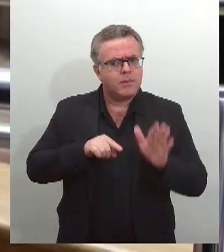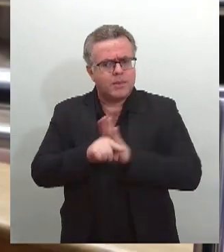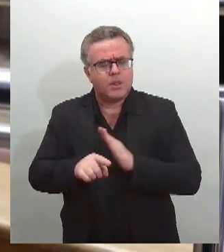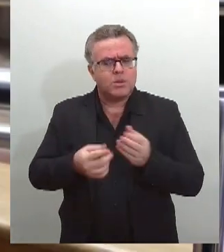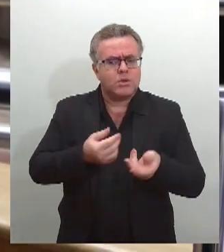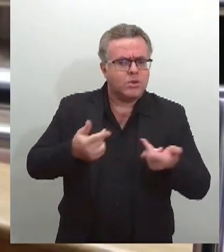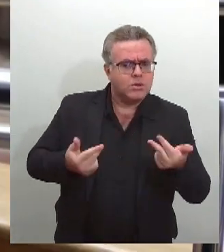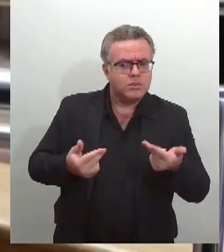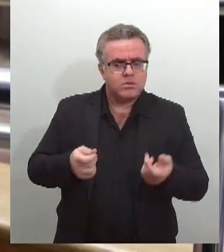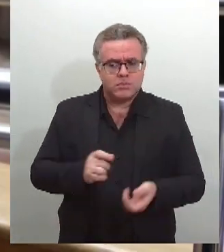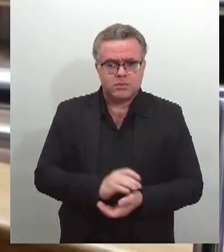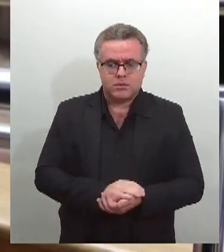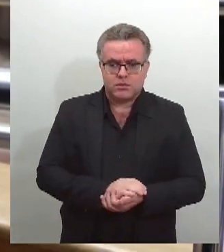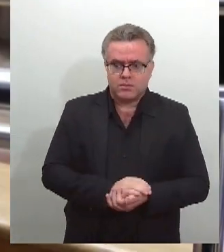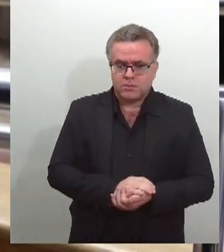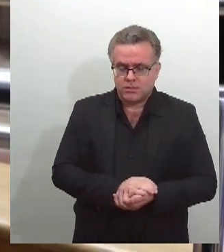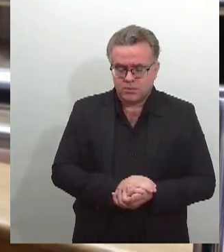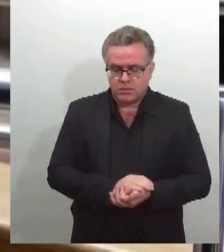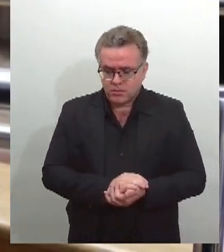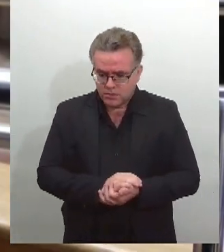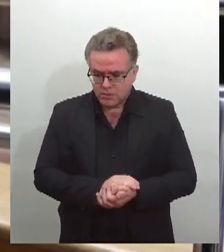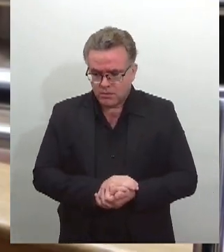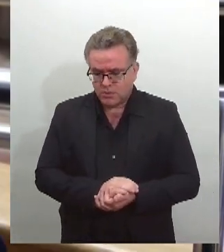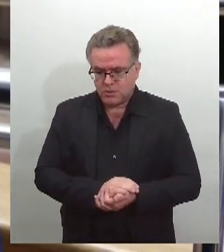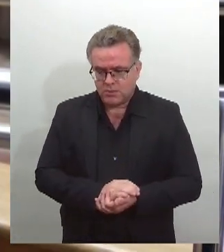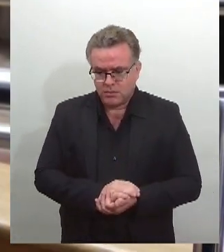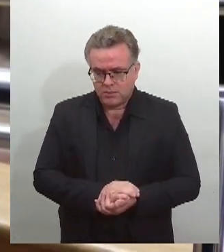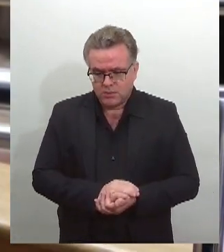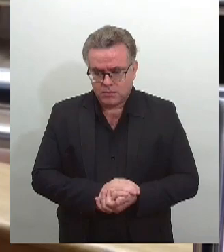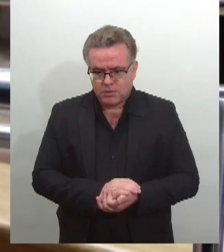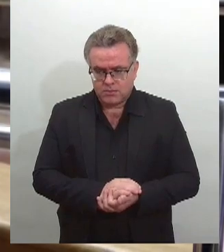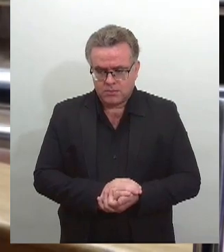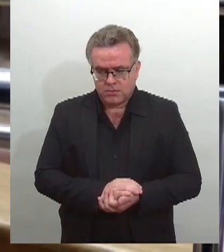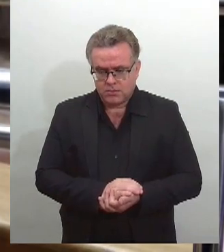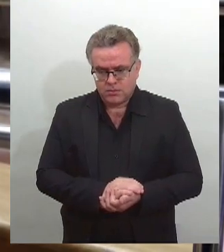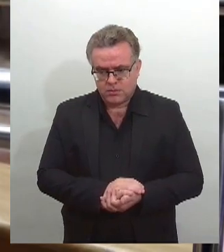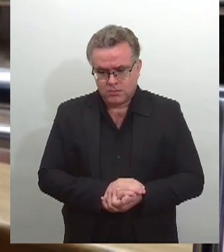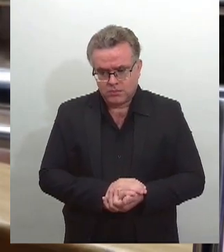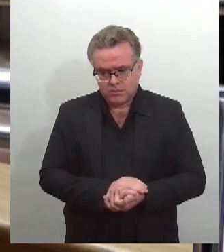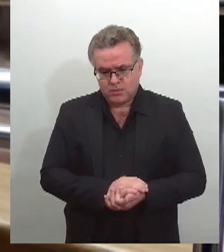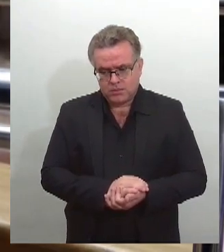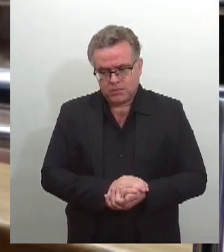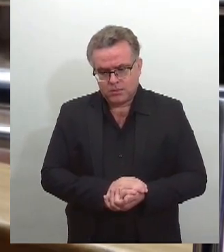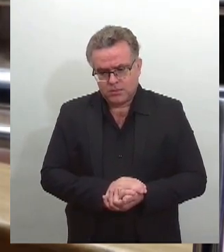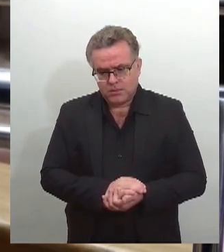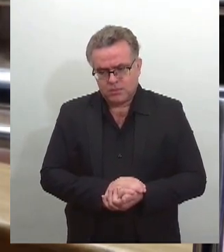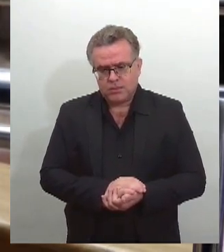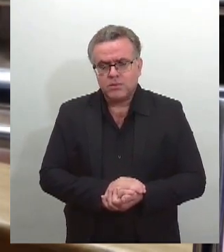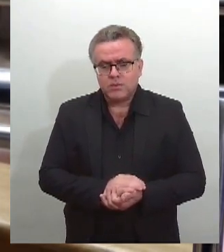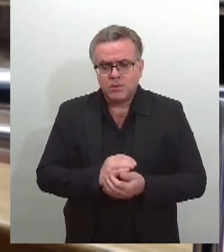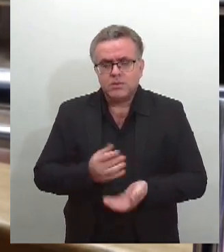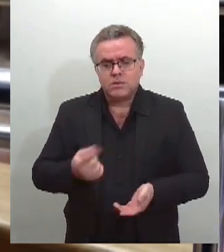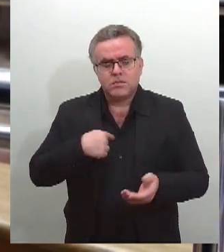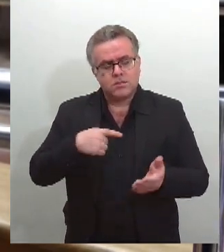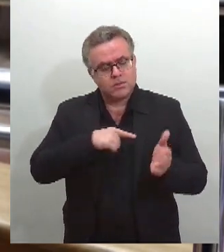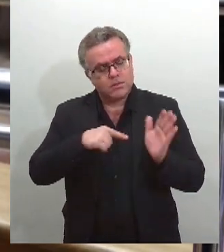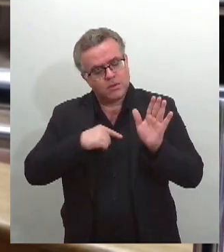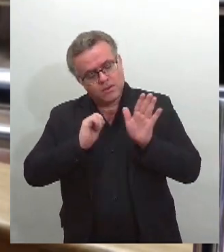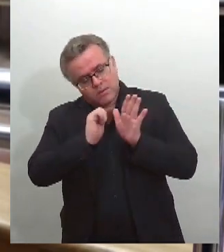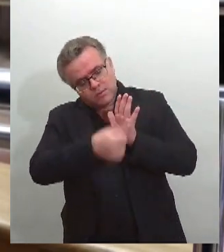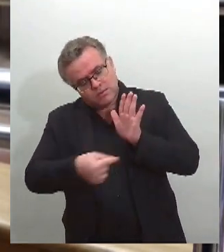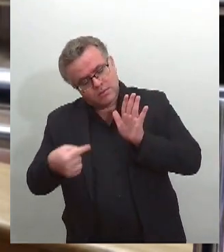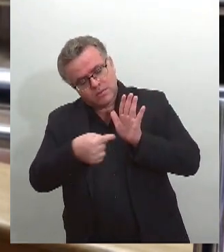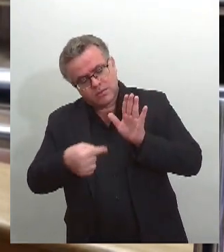Se eu tenho sinal de deputado, o deputado tem a configuração de mão em D, certo? O ponto